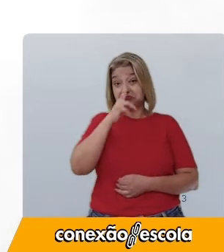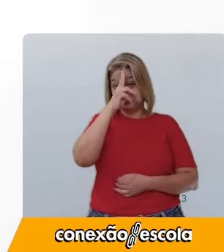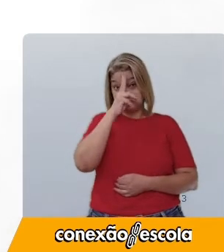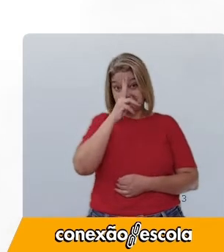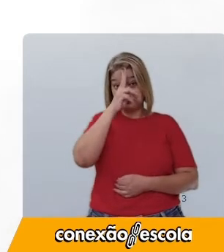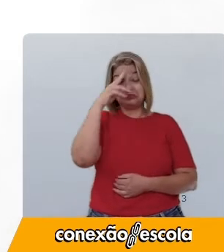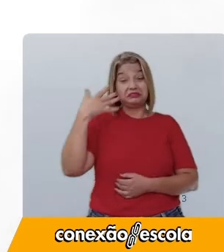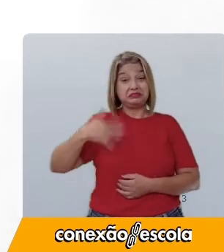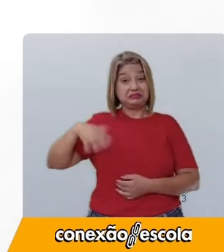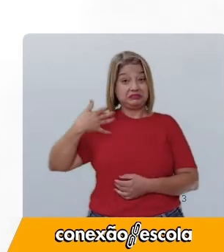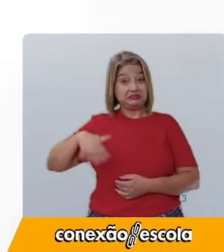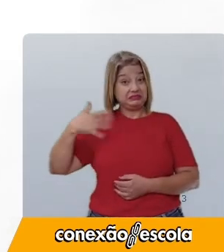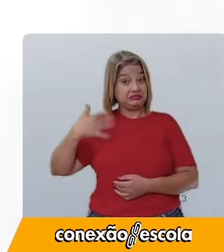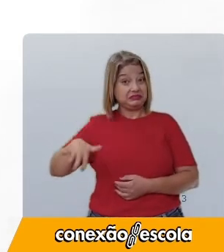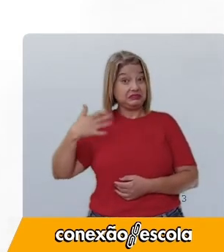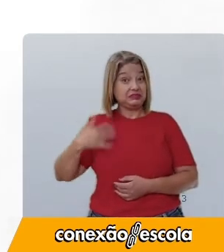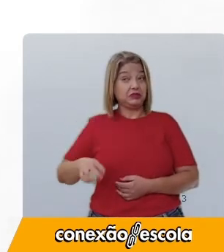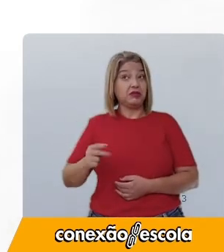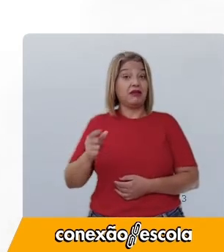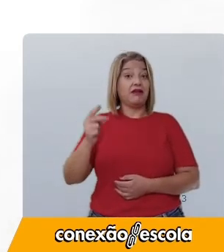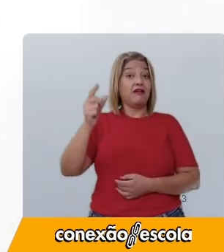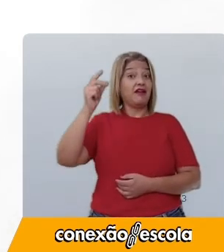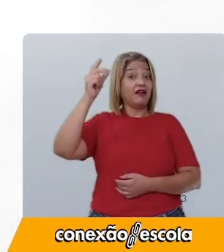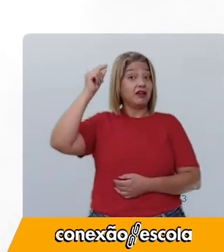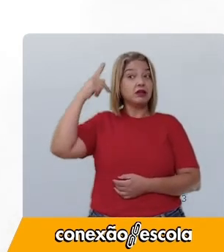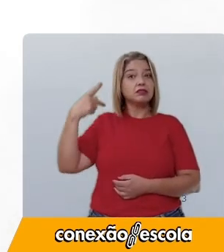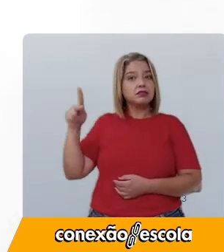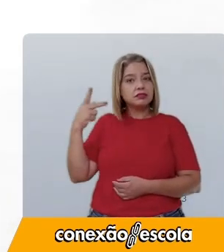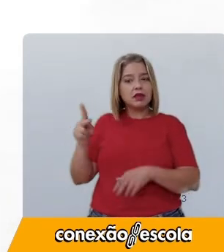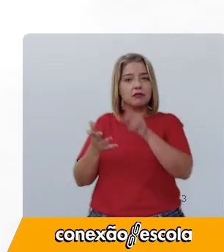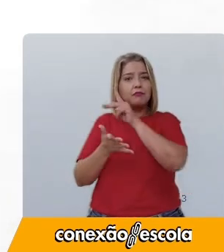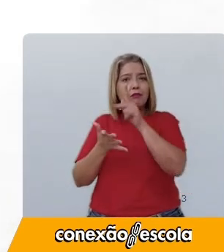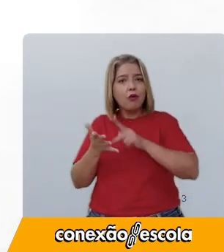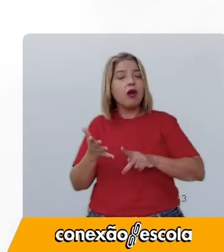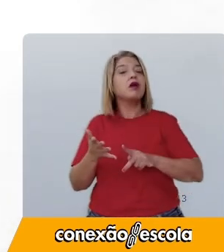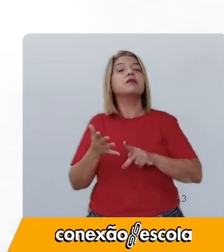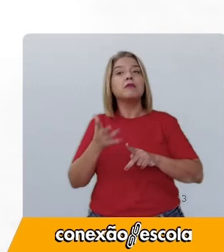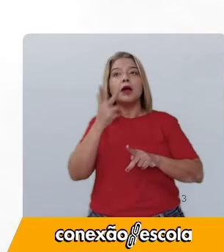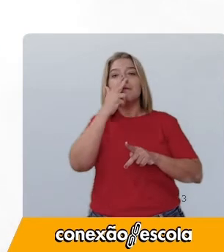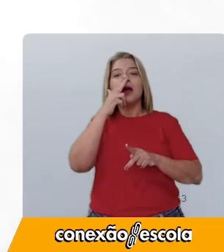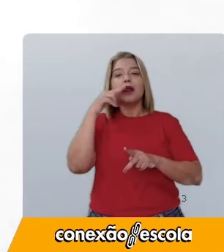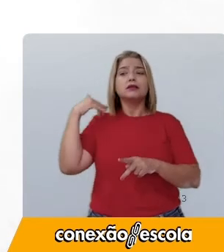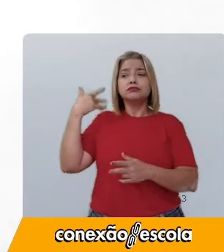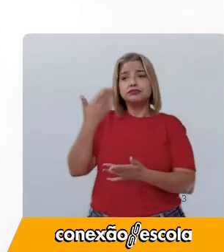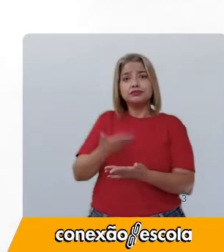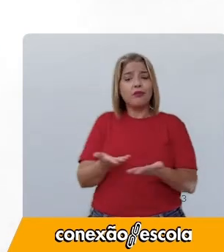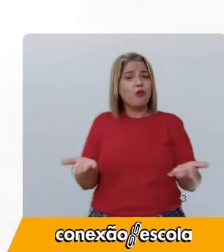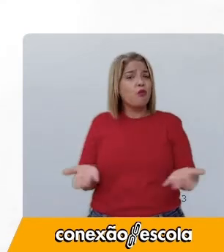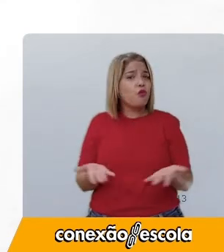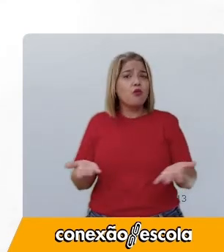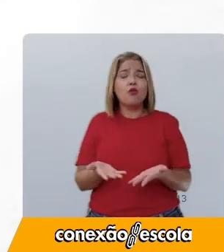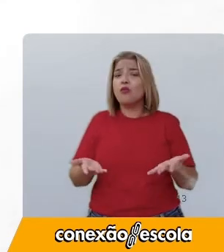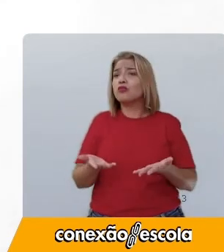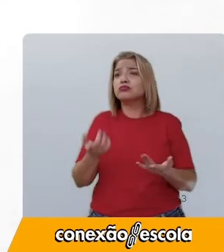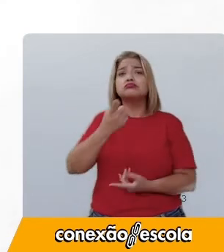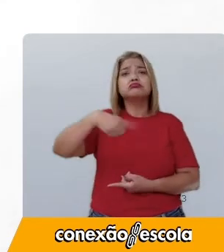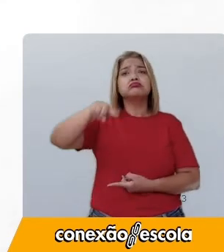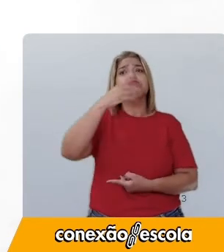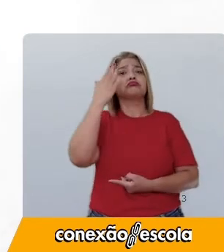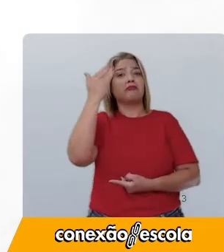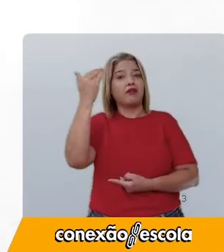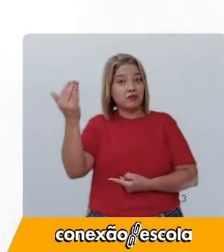Muito antigo, gente. Os poemas do Manuel Bandeira ainda estão muito atuais. E ele morreu em